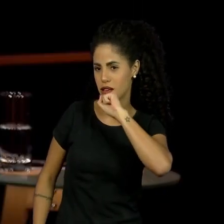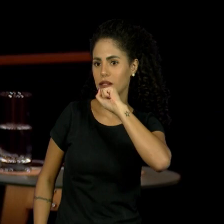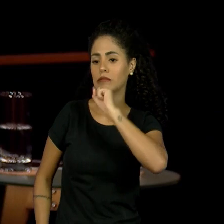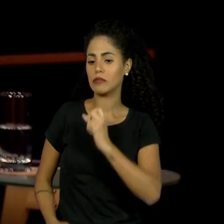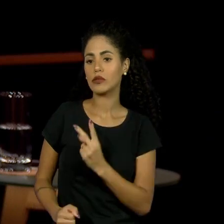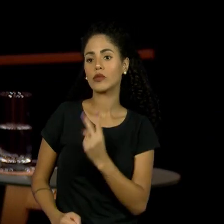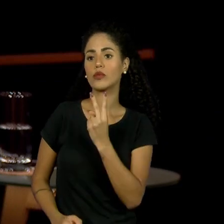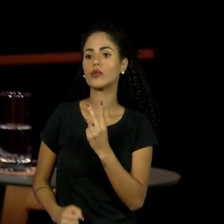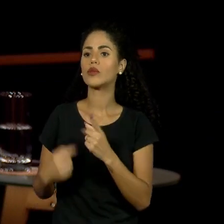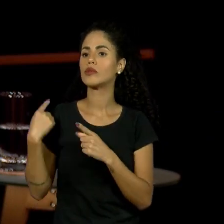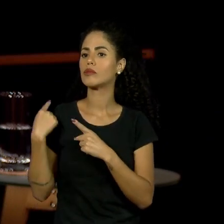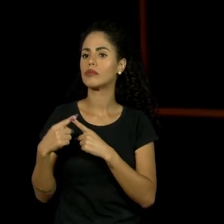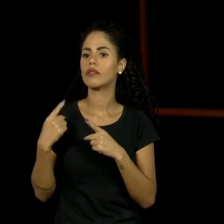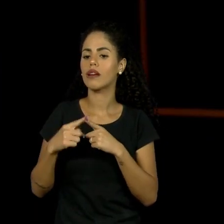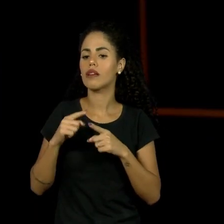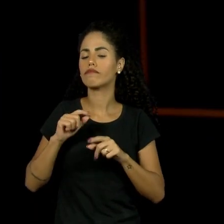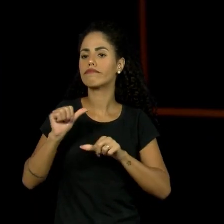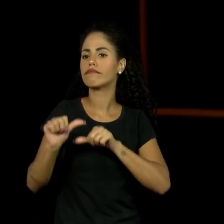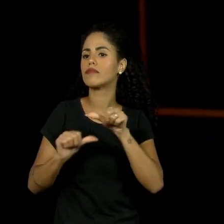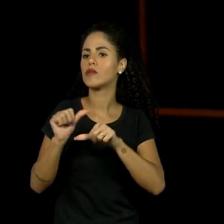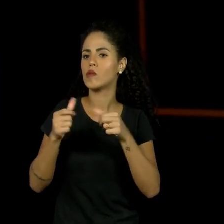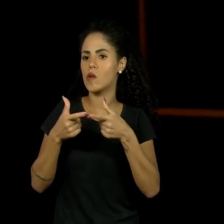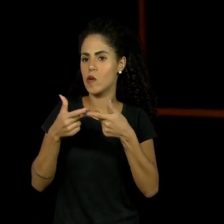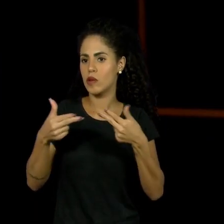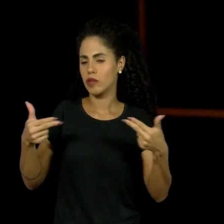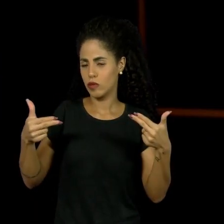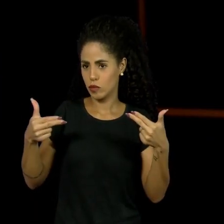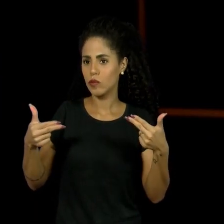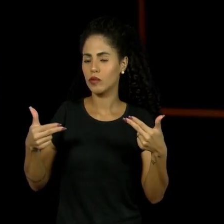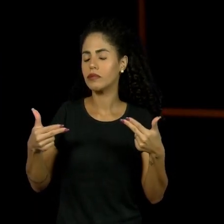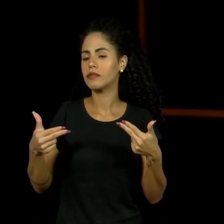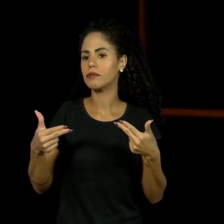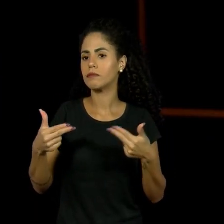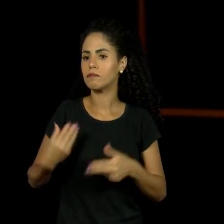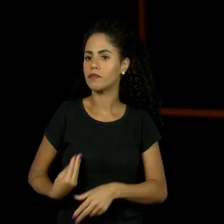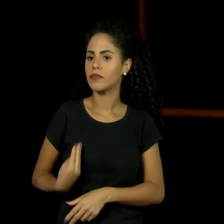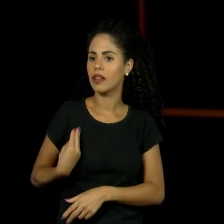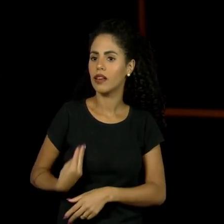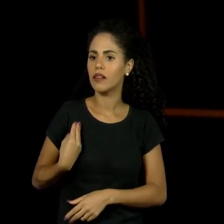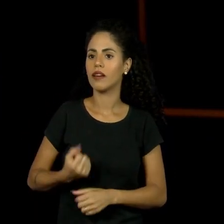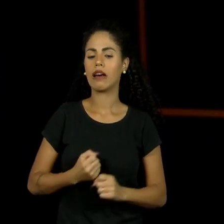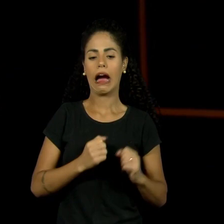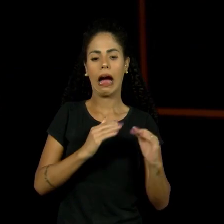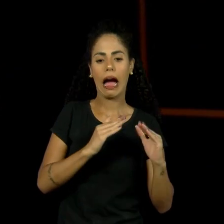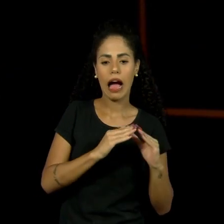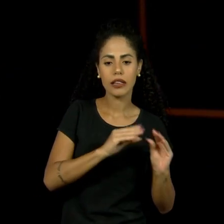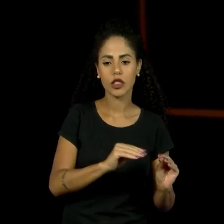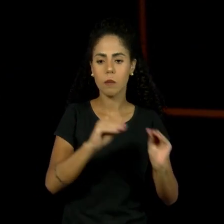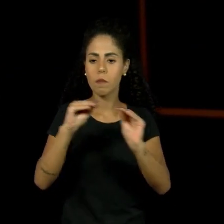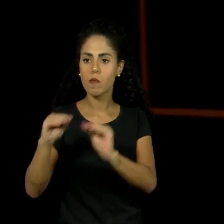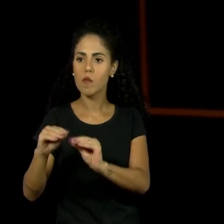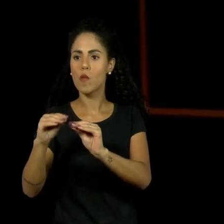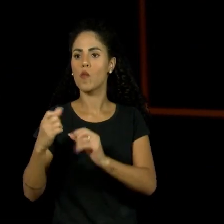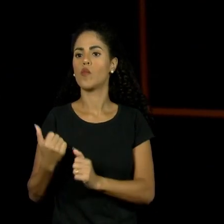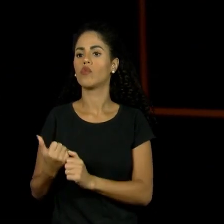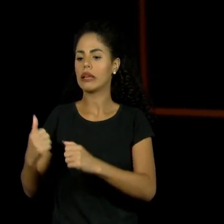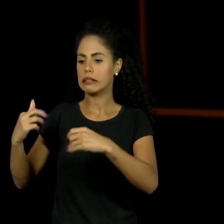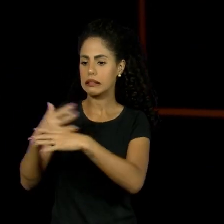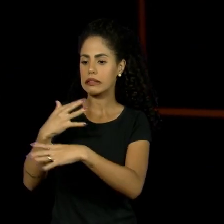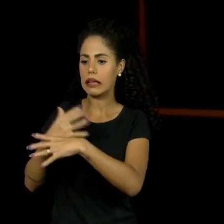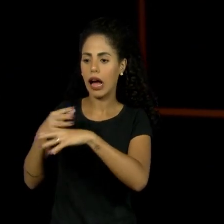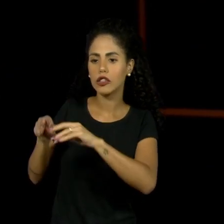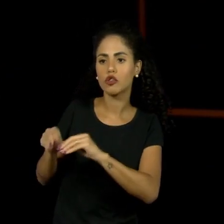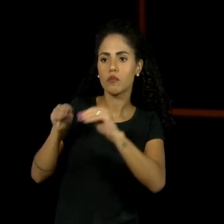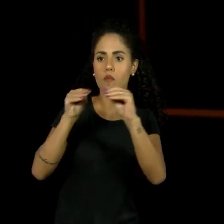por consequência de mudanças, se mudaram muito. De casa, de cidade, sempre meu pai procurando, não,